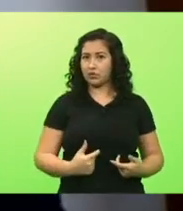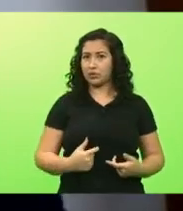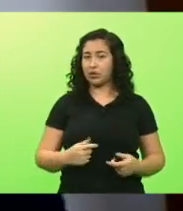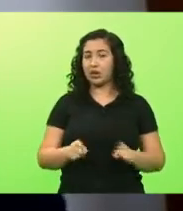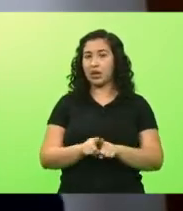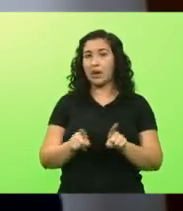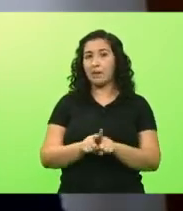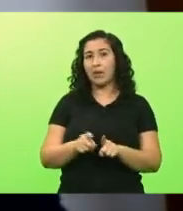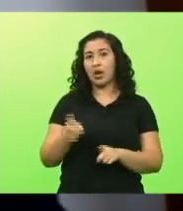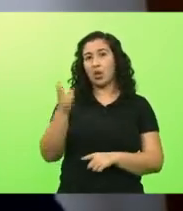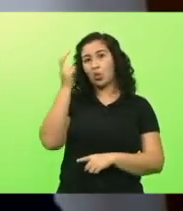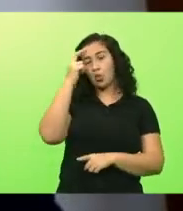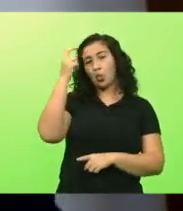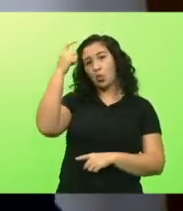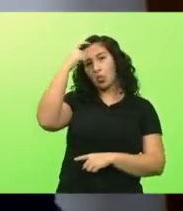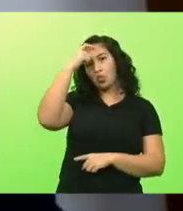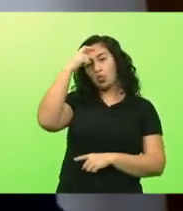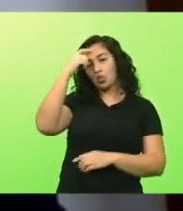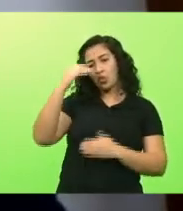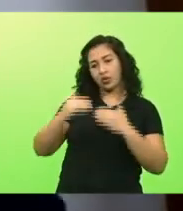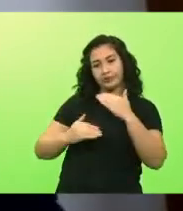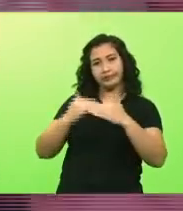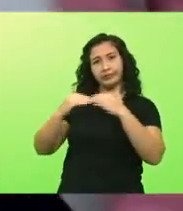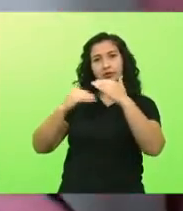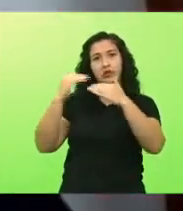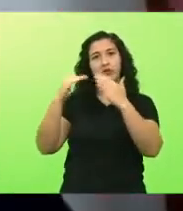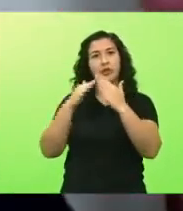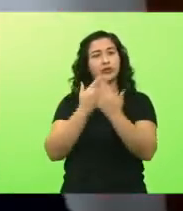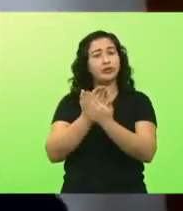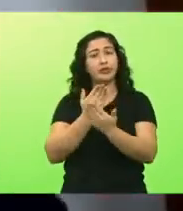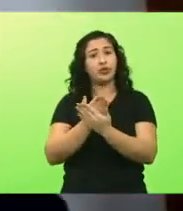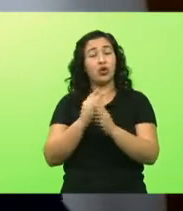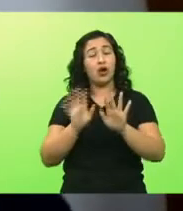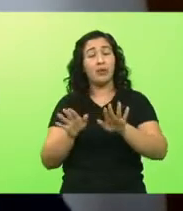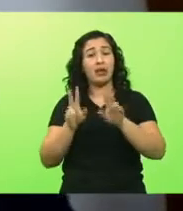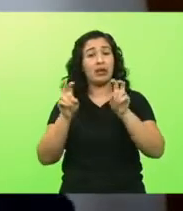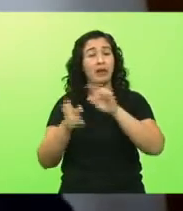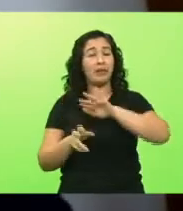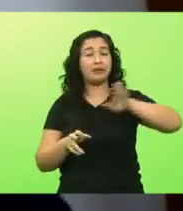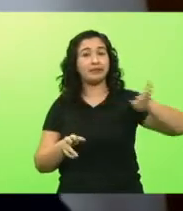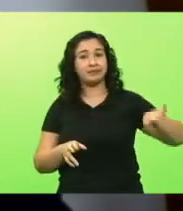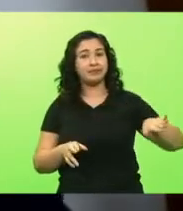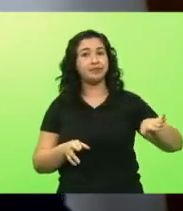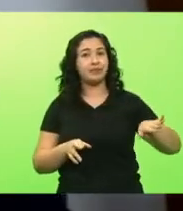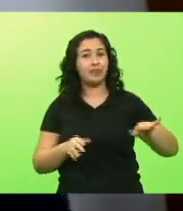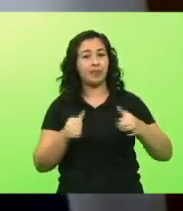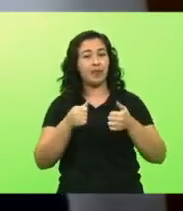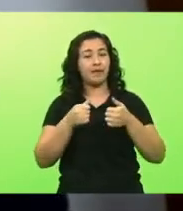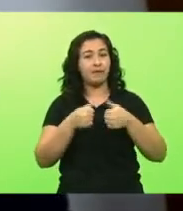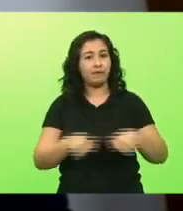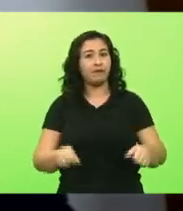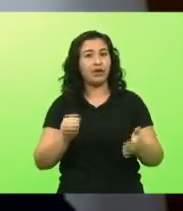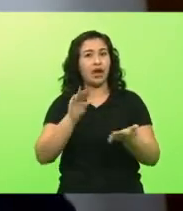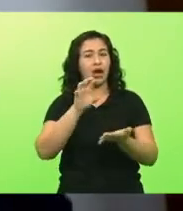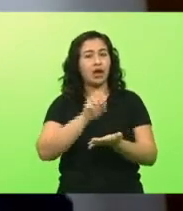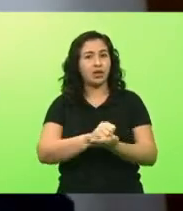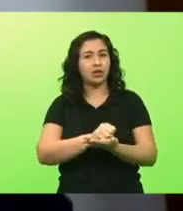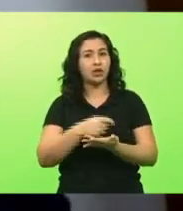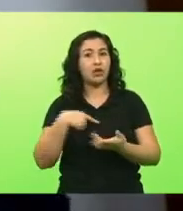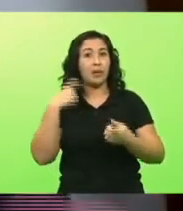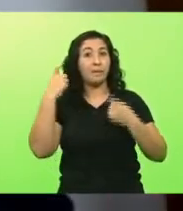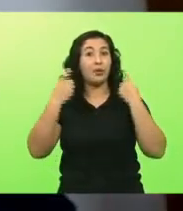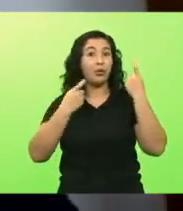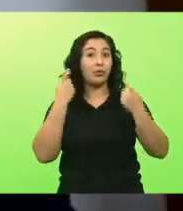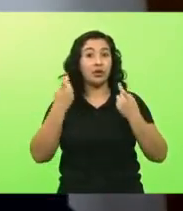desenvolvimento que ela teve durante o tempo escolar. Mas isso é outra história. mas fica aqui registrada a minha preocupação e em